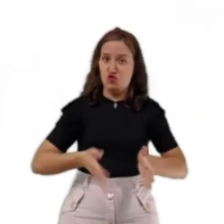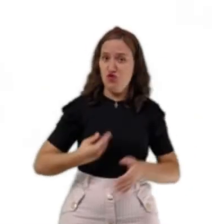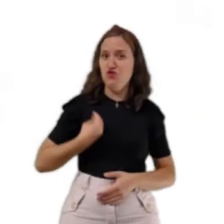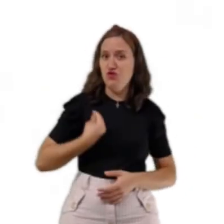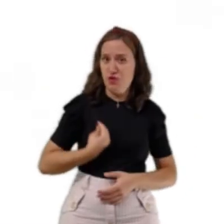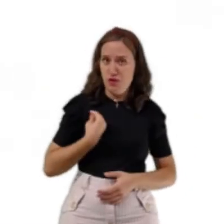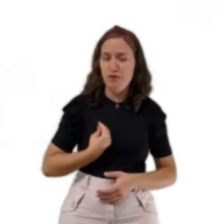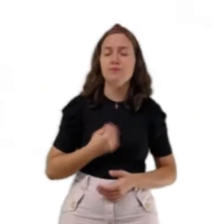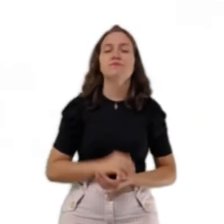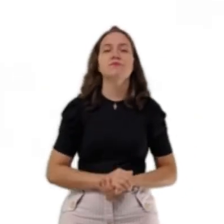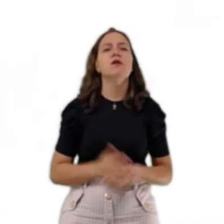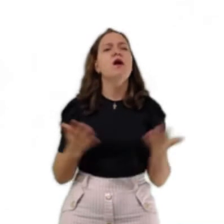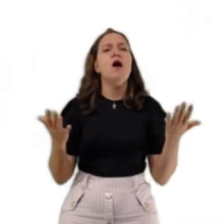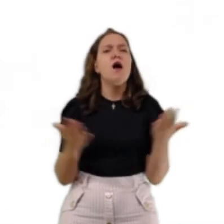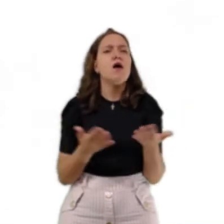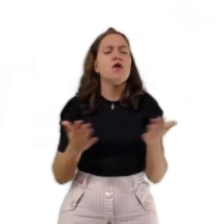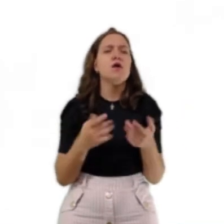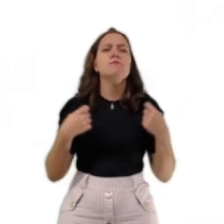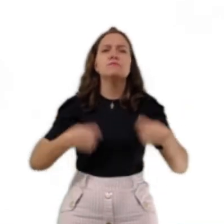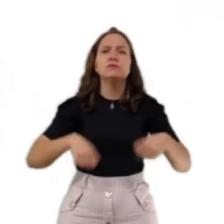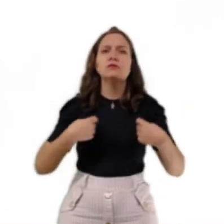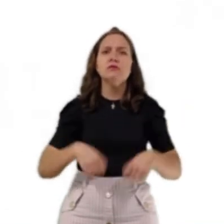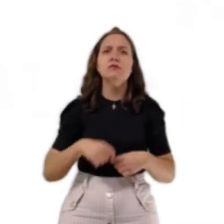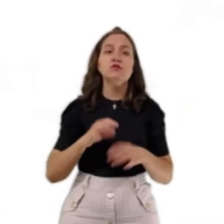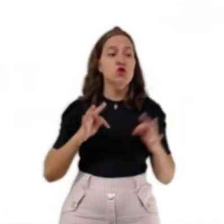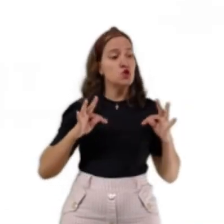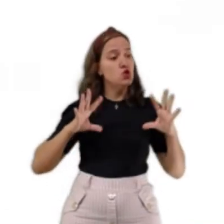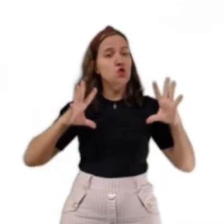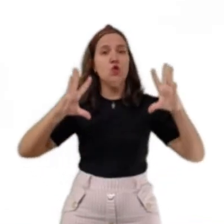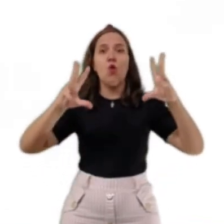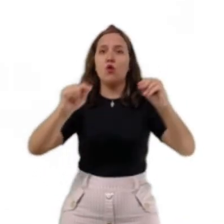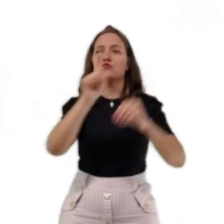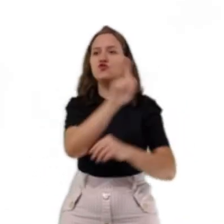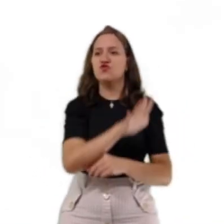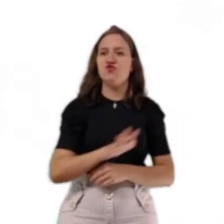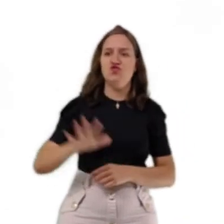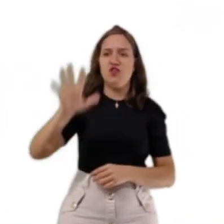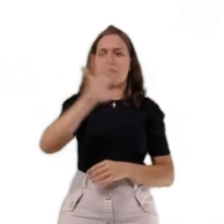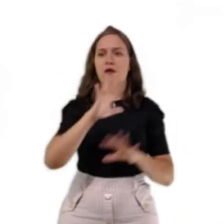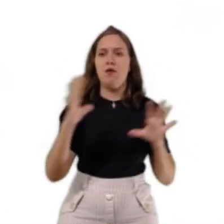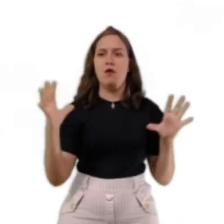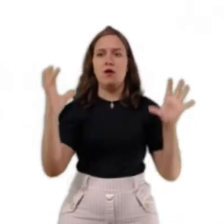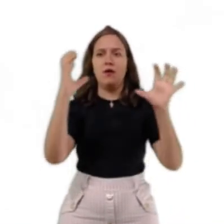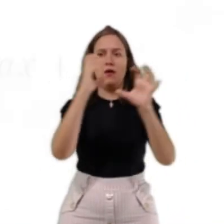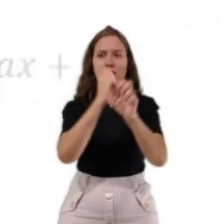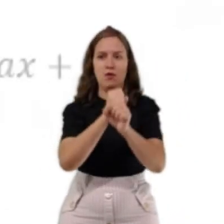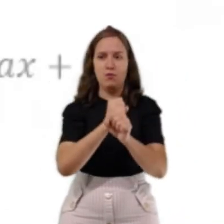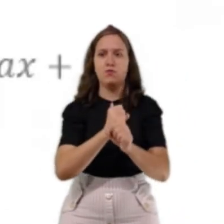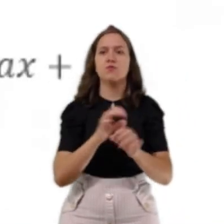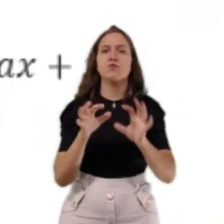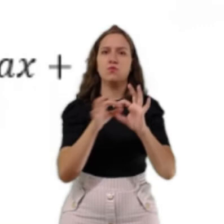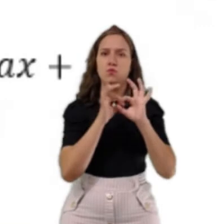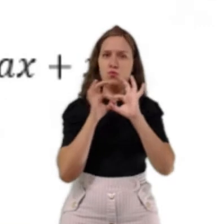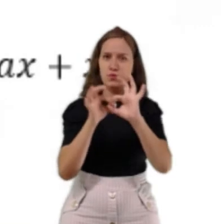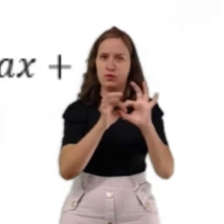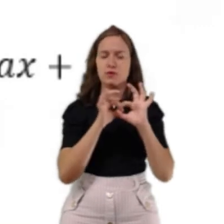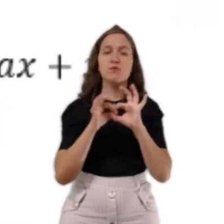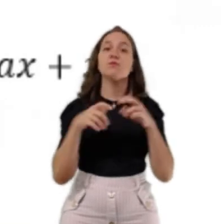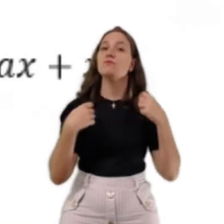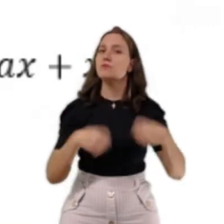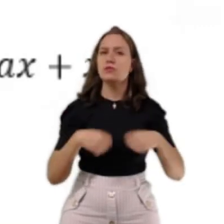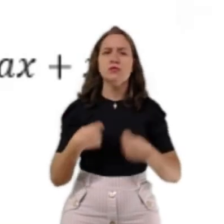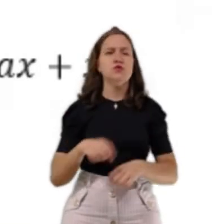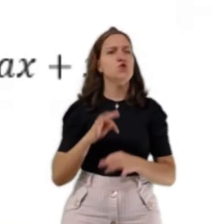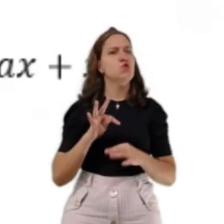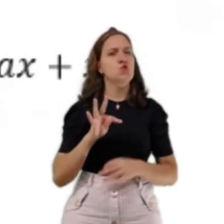agora eu vou fazer uma composição de todas essas figuras essa composição de figuras eu tenho que tomar